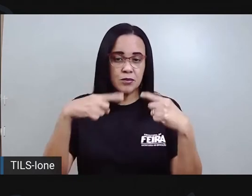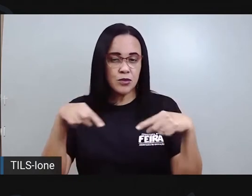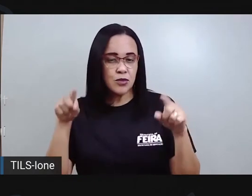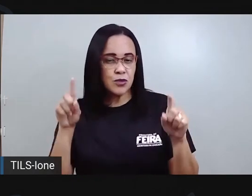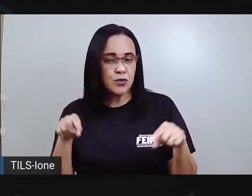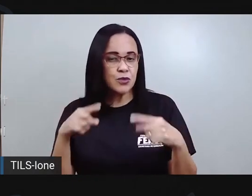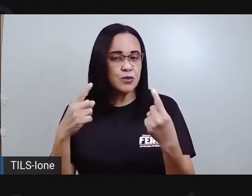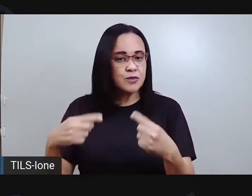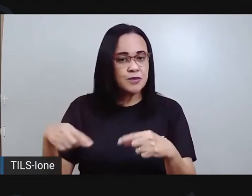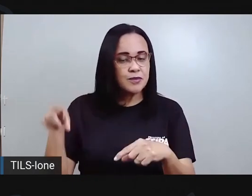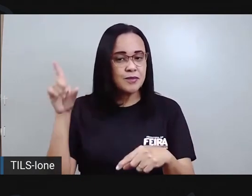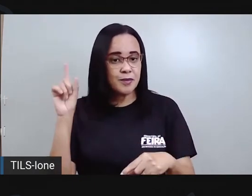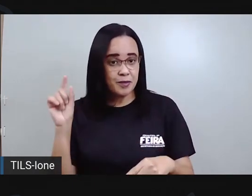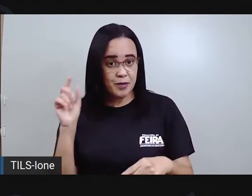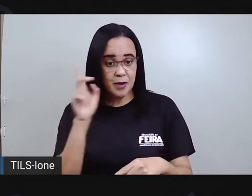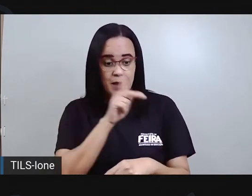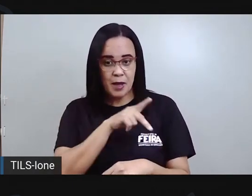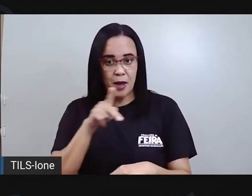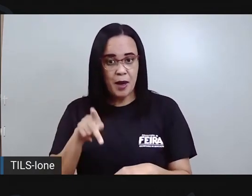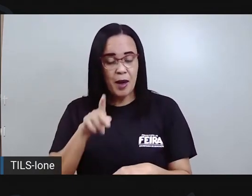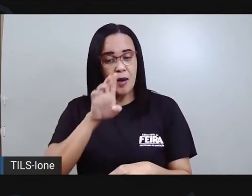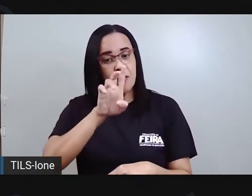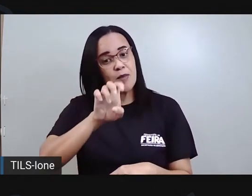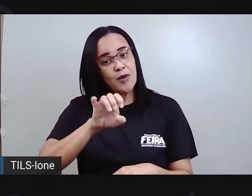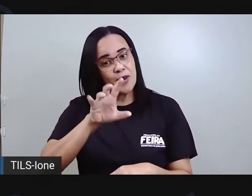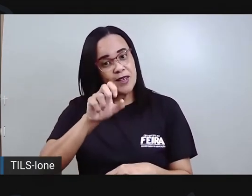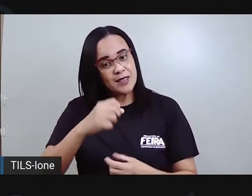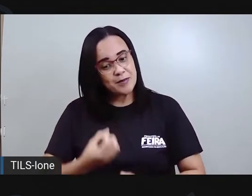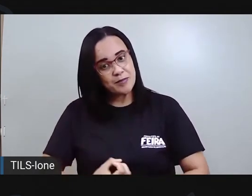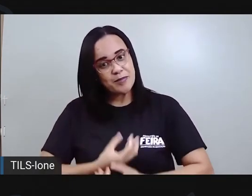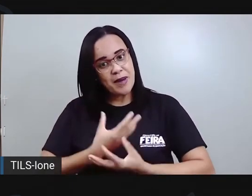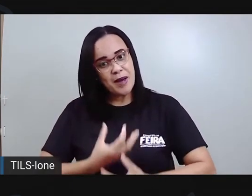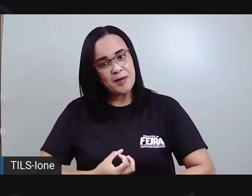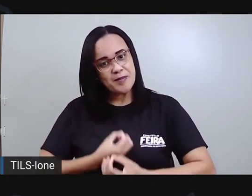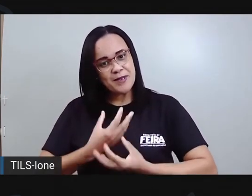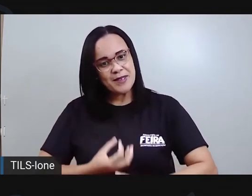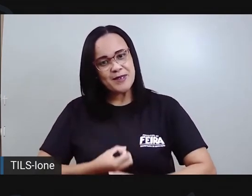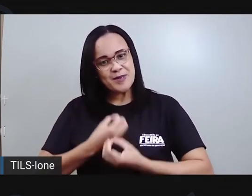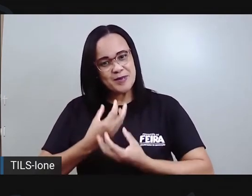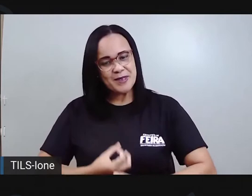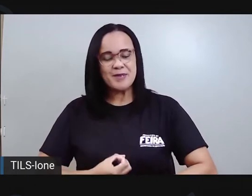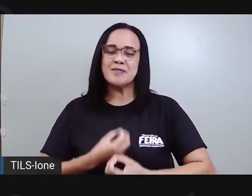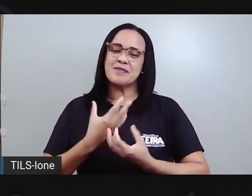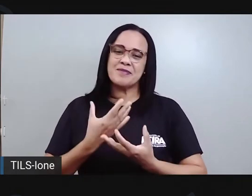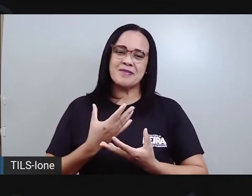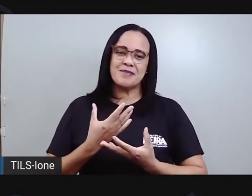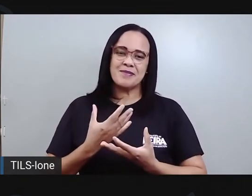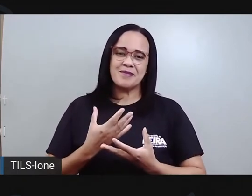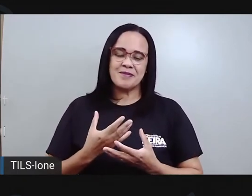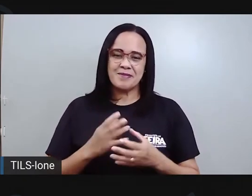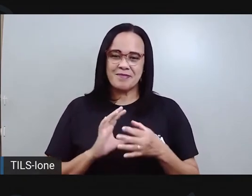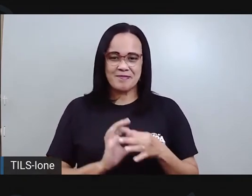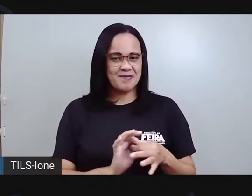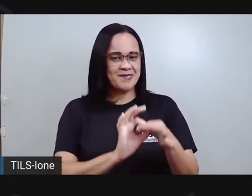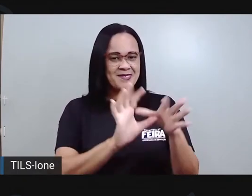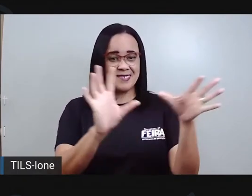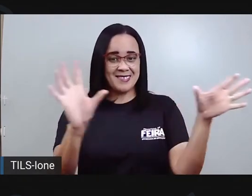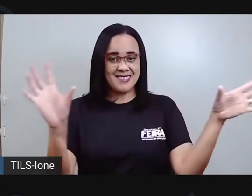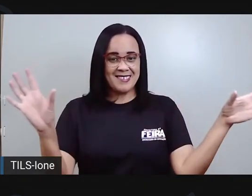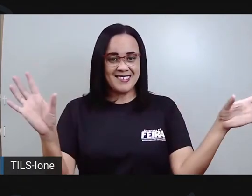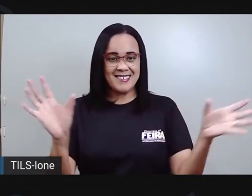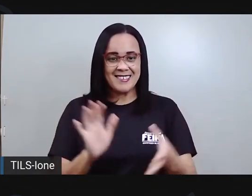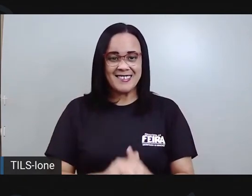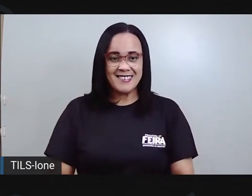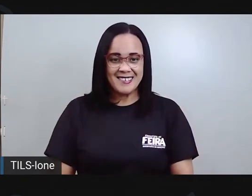a Broelisa declama a poesia do Vinícius de Moraes? Com certeza. Fique à vontade.